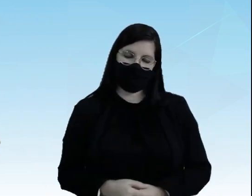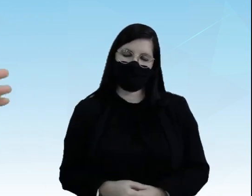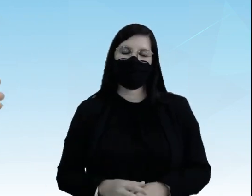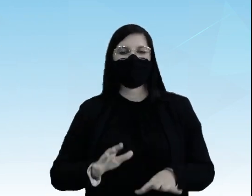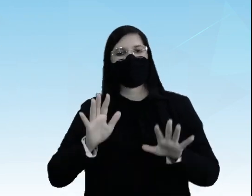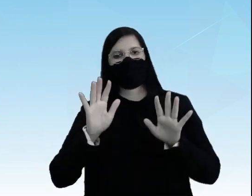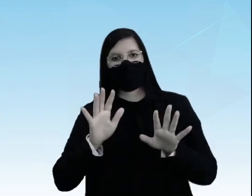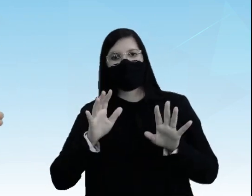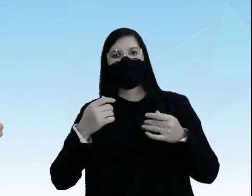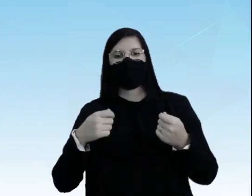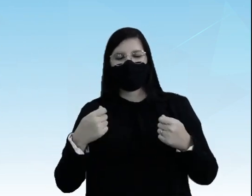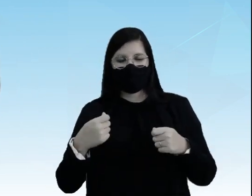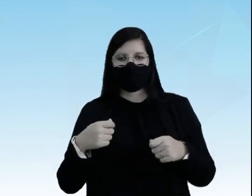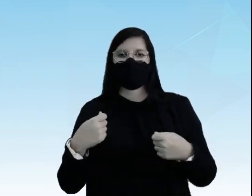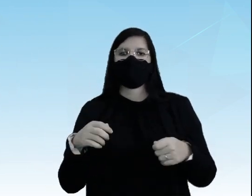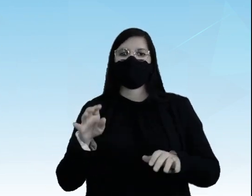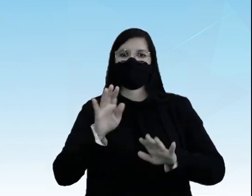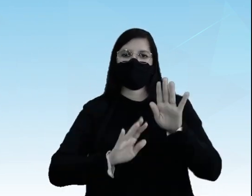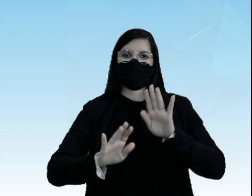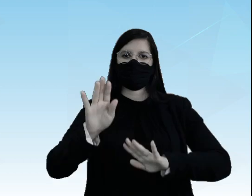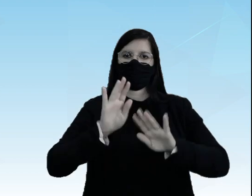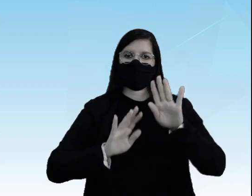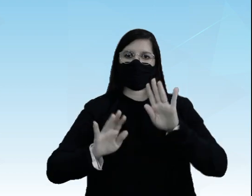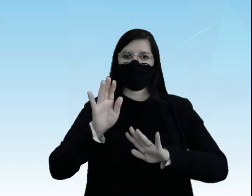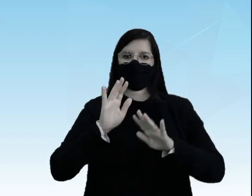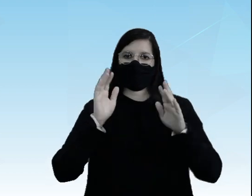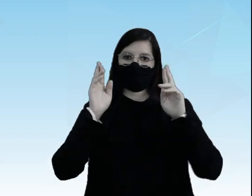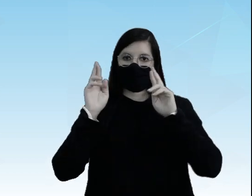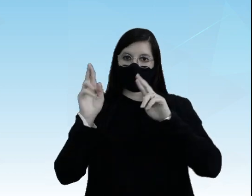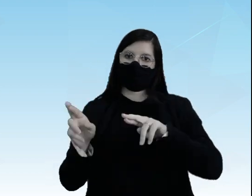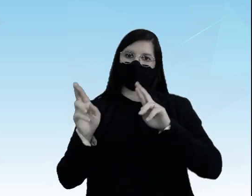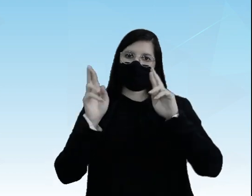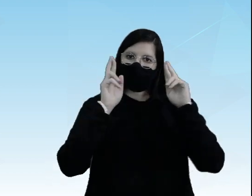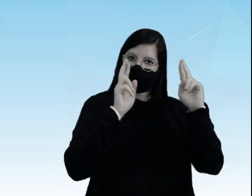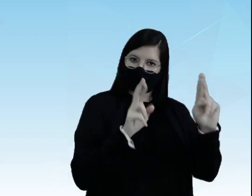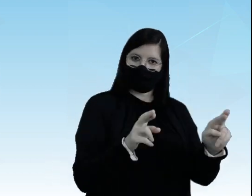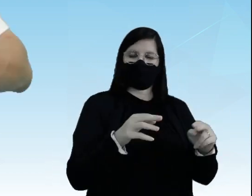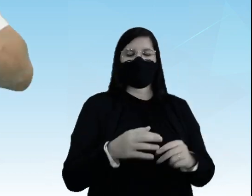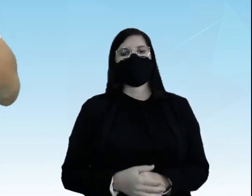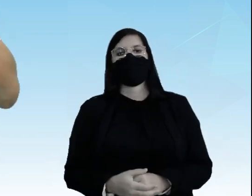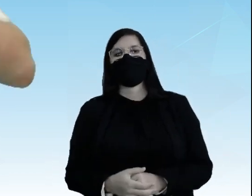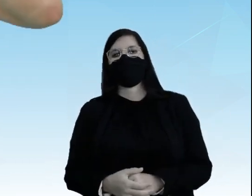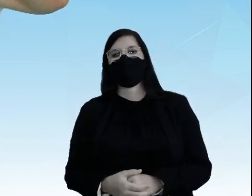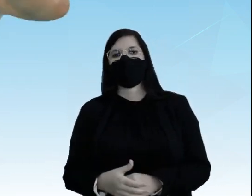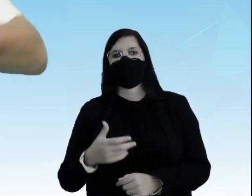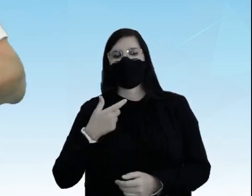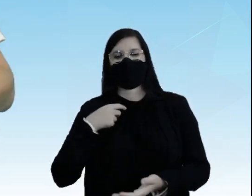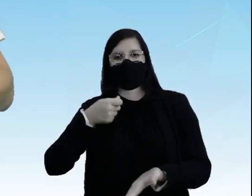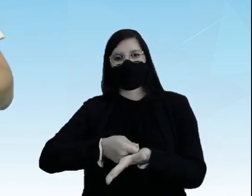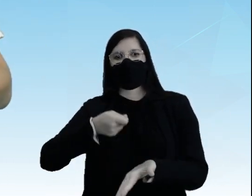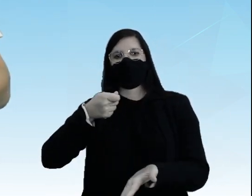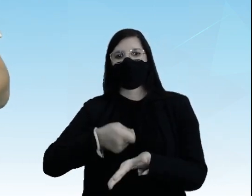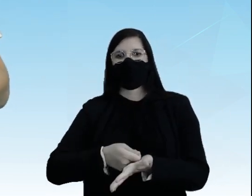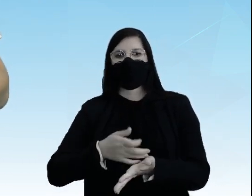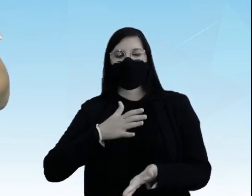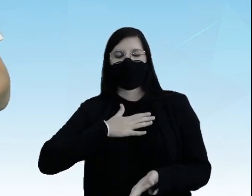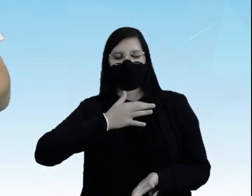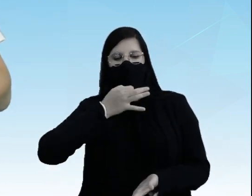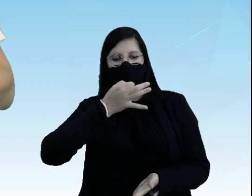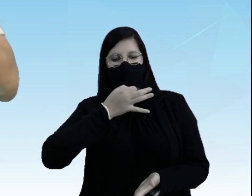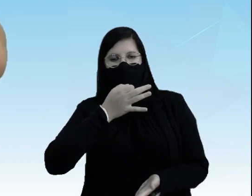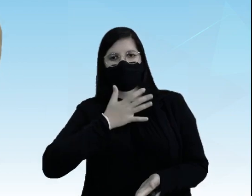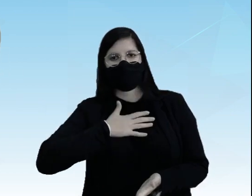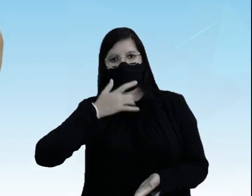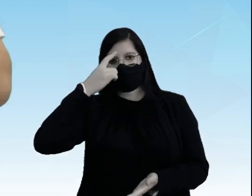que deve haver o quê? O cuidado com o respeito ao outro. Eu não posso impor o meu